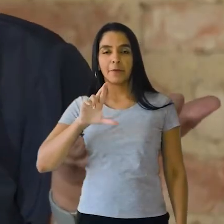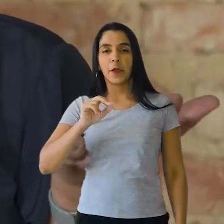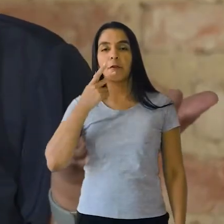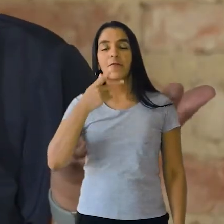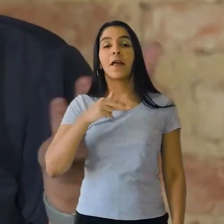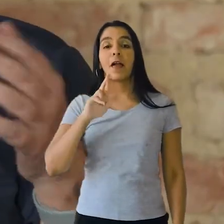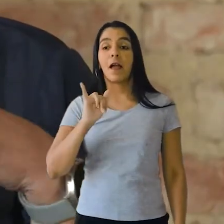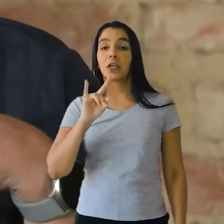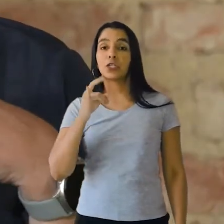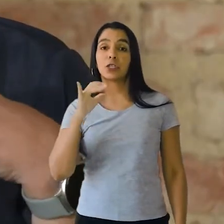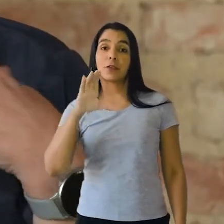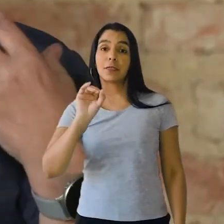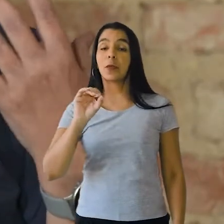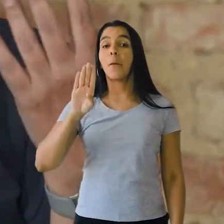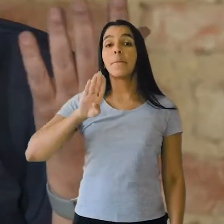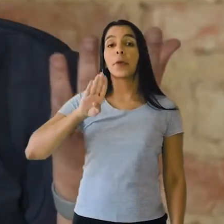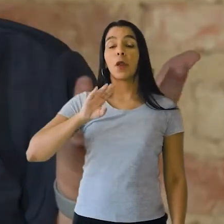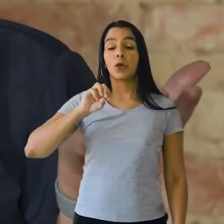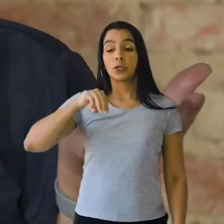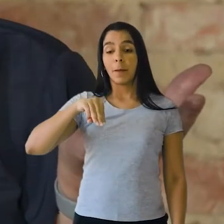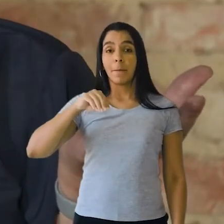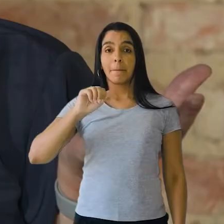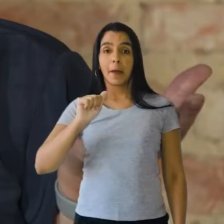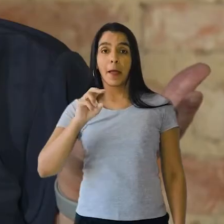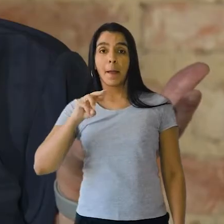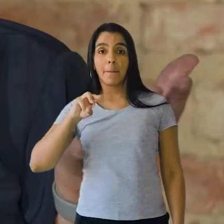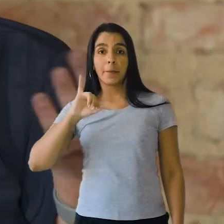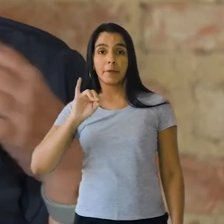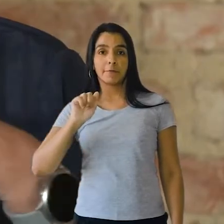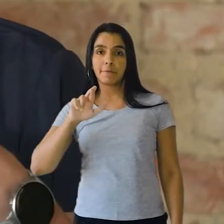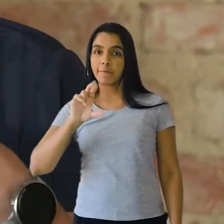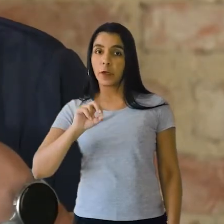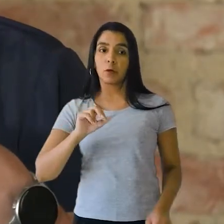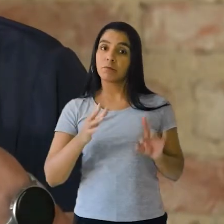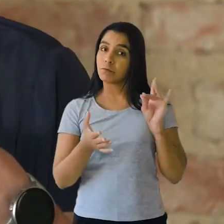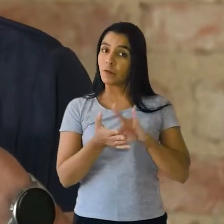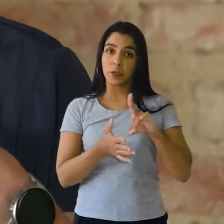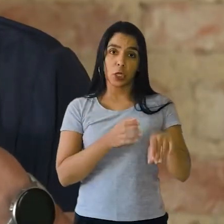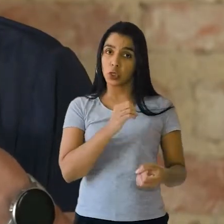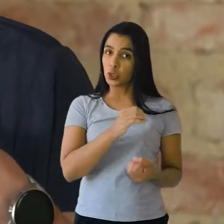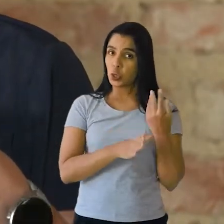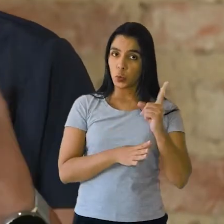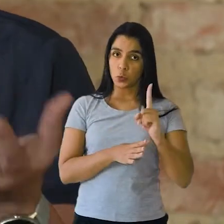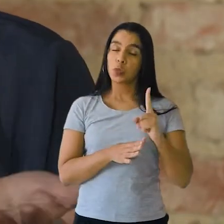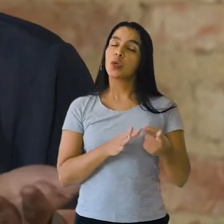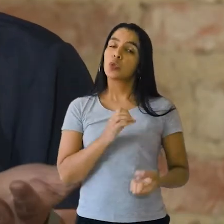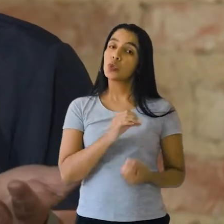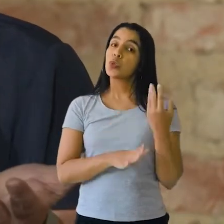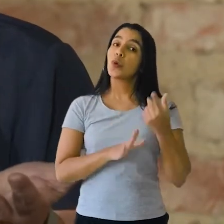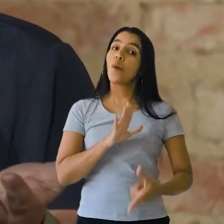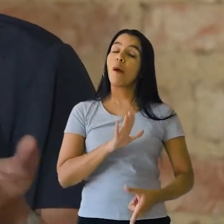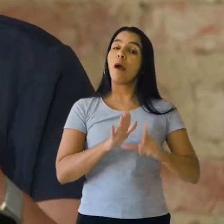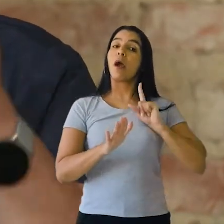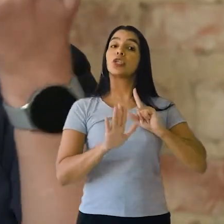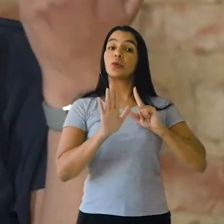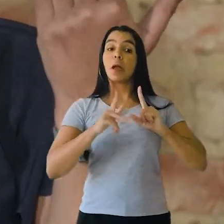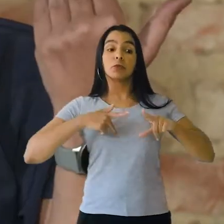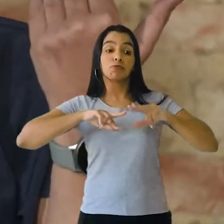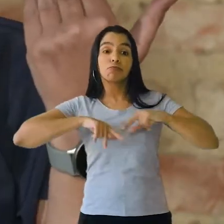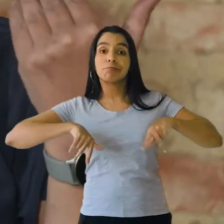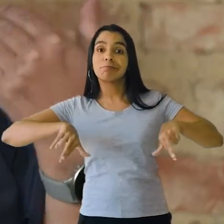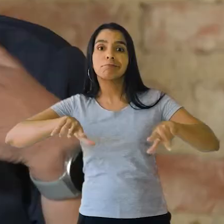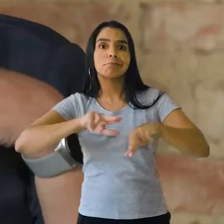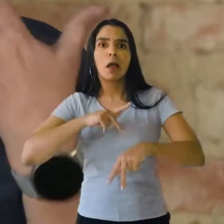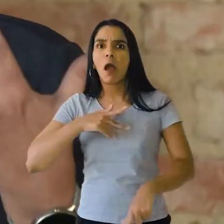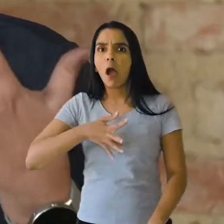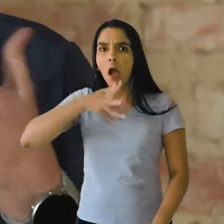dos mamíferos, né? O que a gente chama de radiação biológica dos mamíferos. Os mamíferos, de fato, eles não surgiram nesse momento, eles surgiram